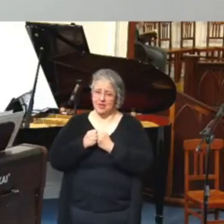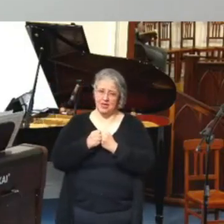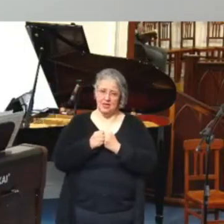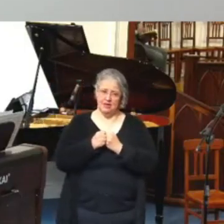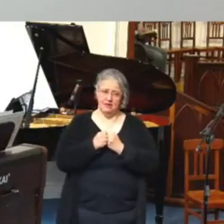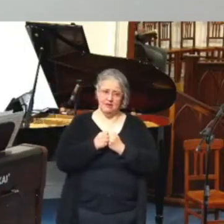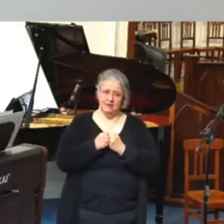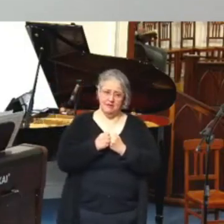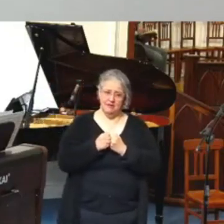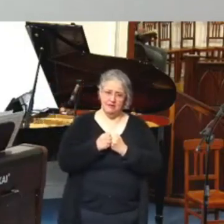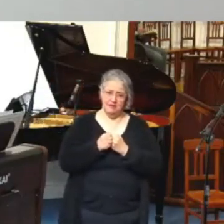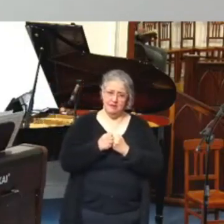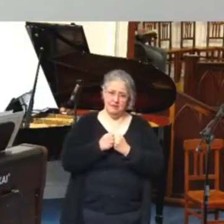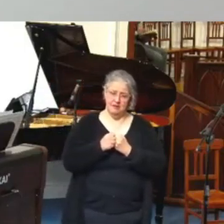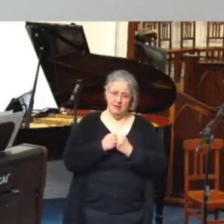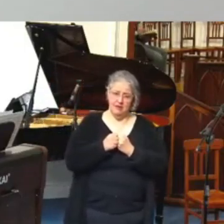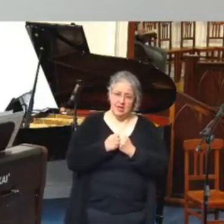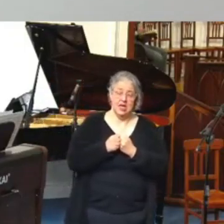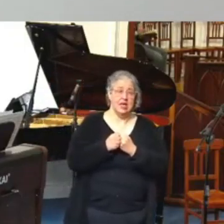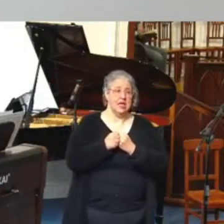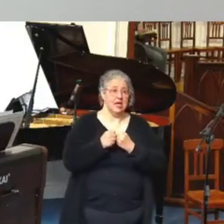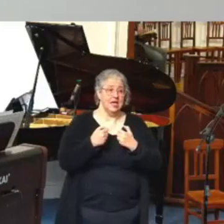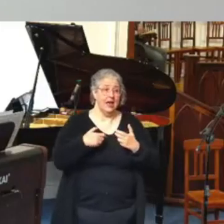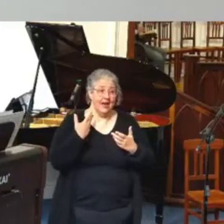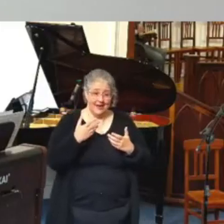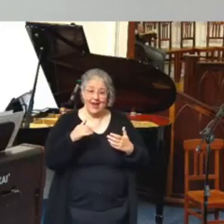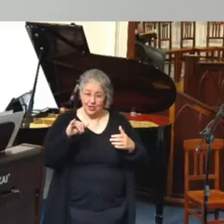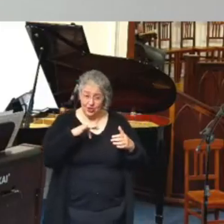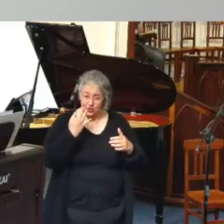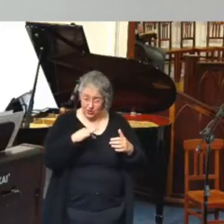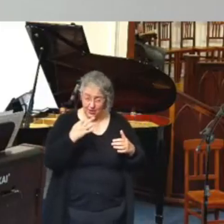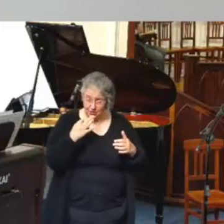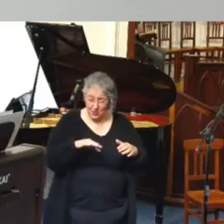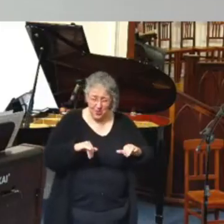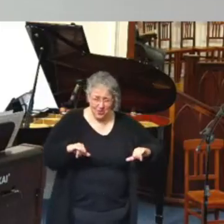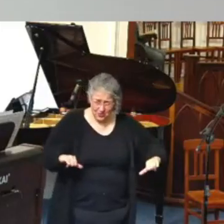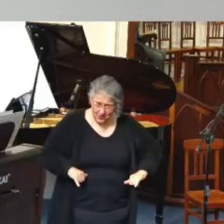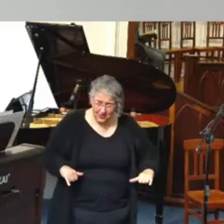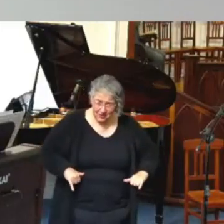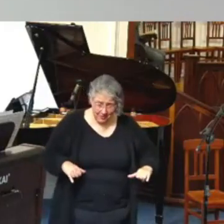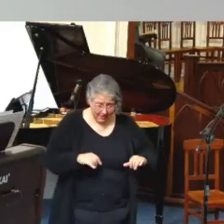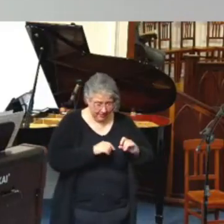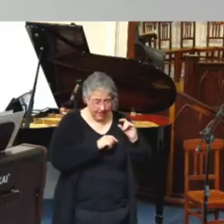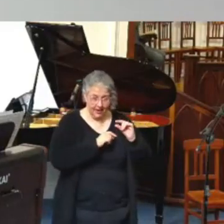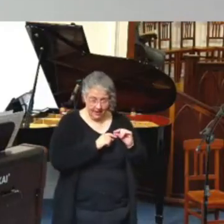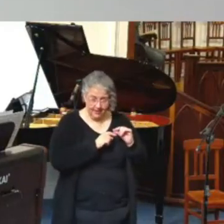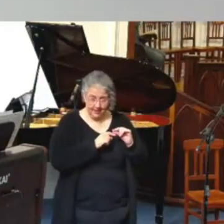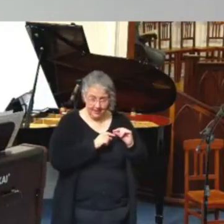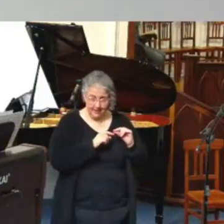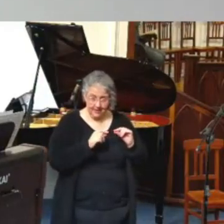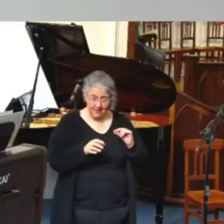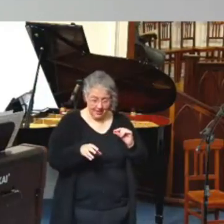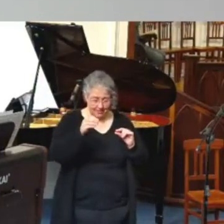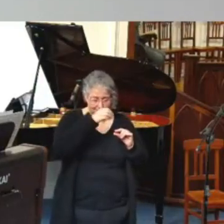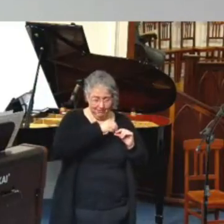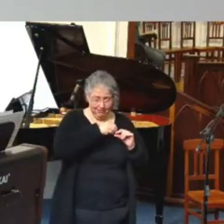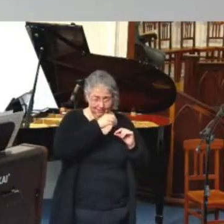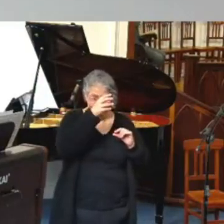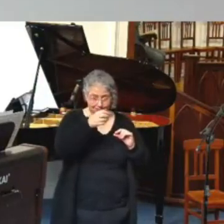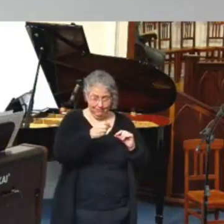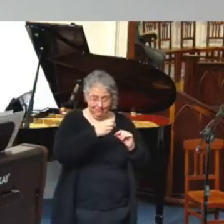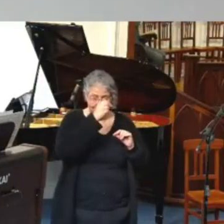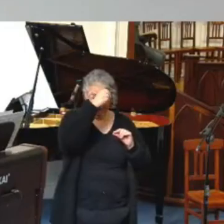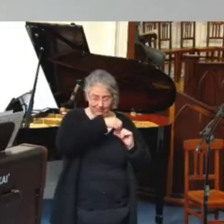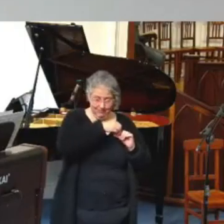dor, e ela só vai tomando o nosso ser, e vai ofuscando as verdades de